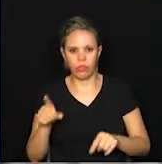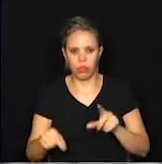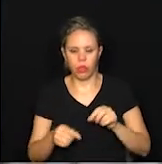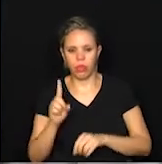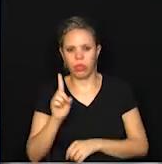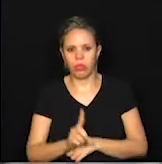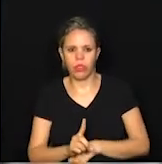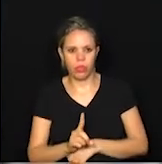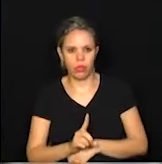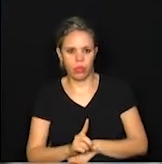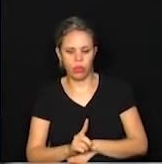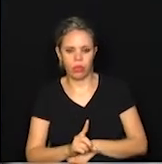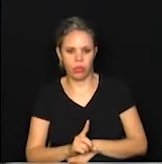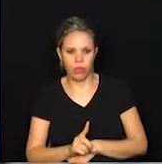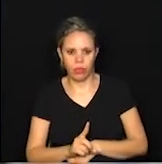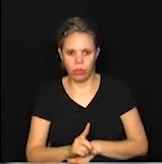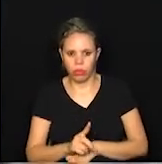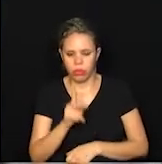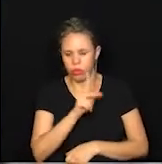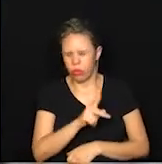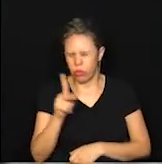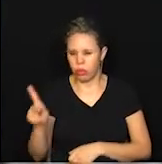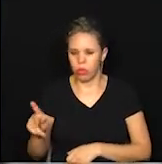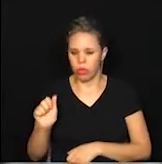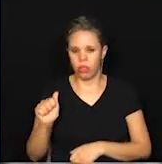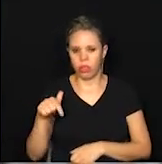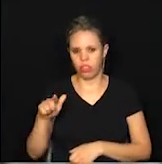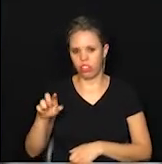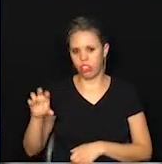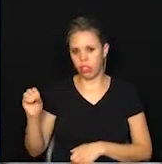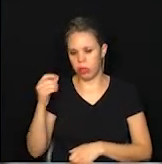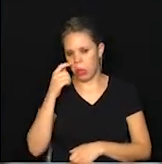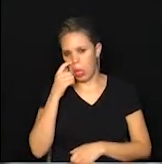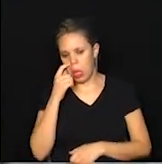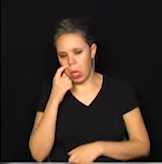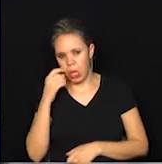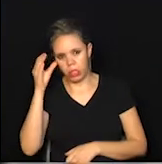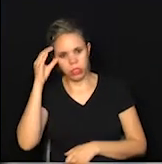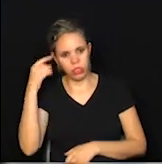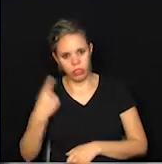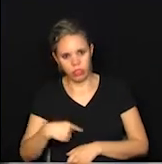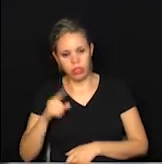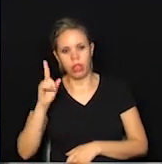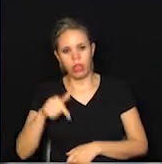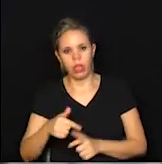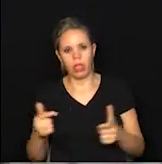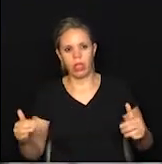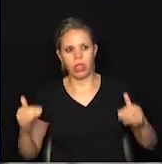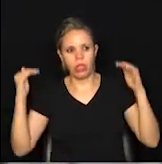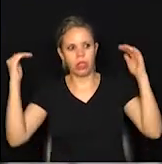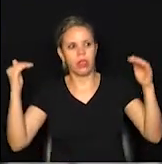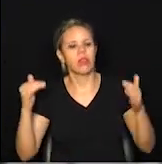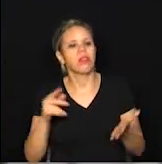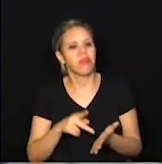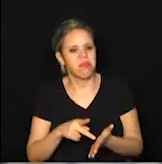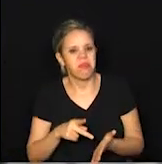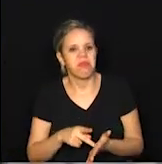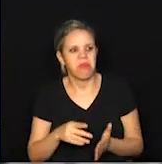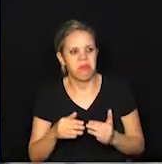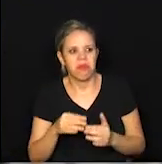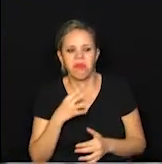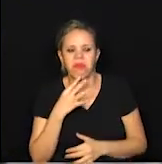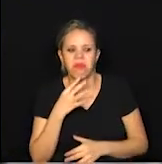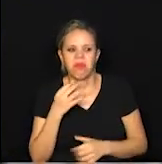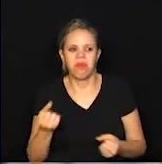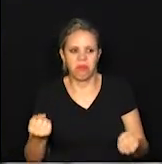diretor. O professor Ângelo Diniz, o chinês, é um dos maiores conhecedores de educação física